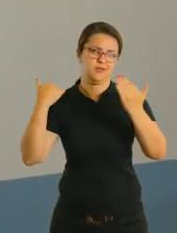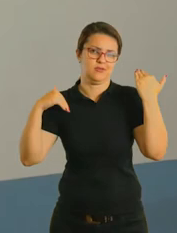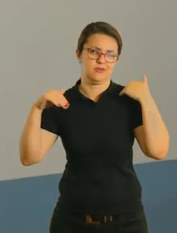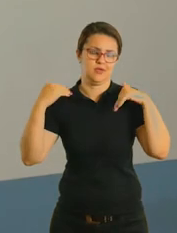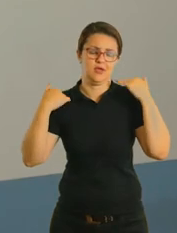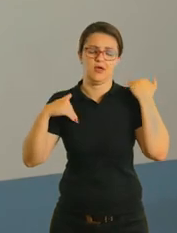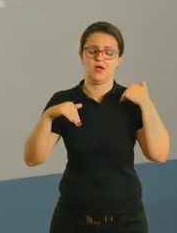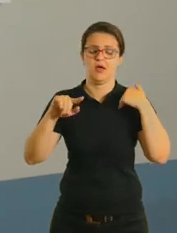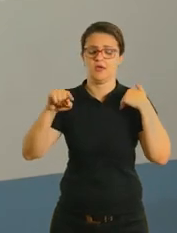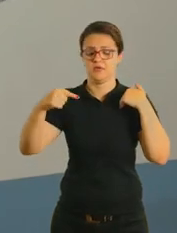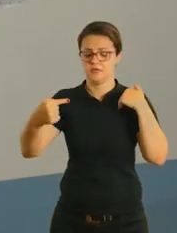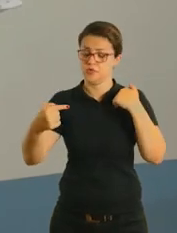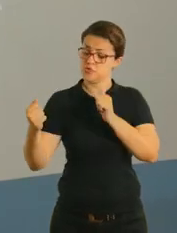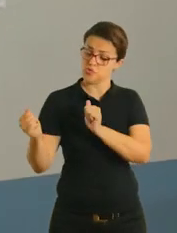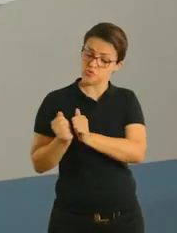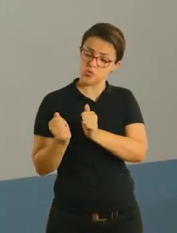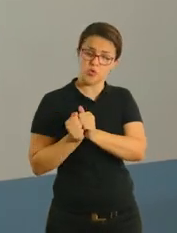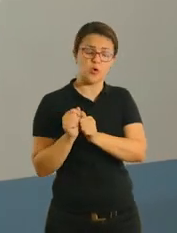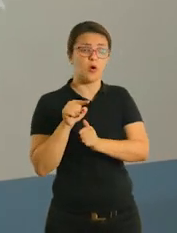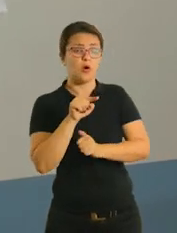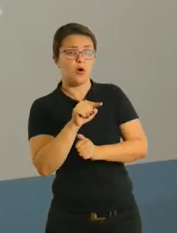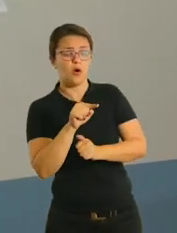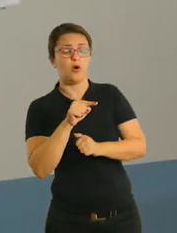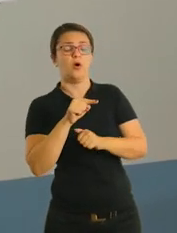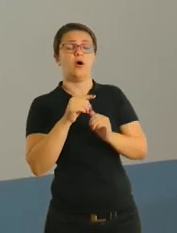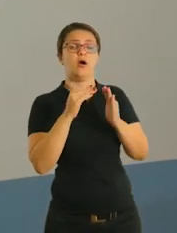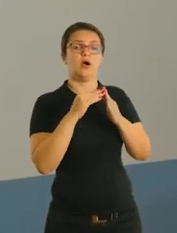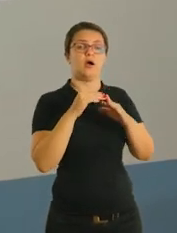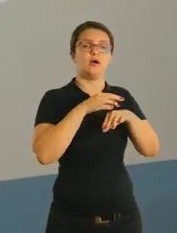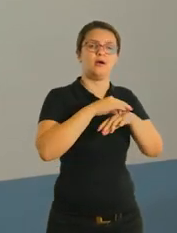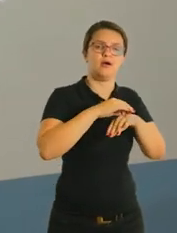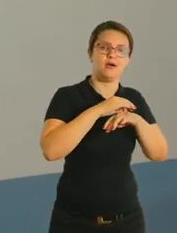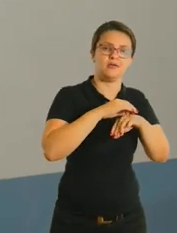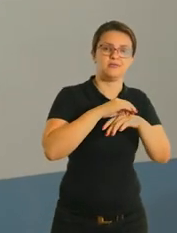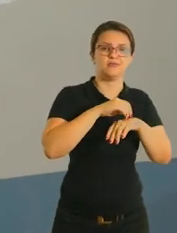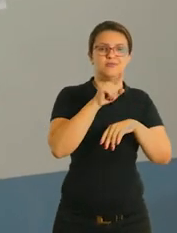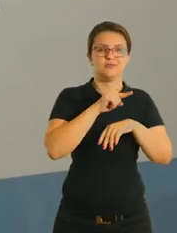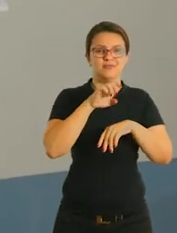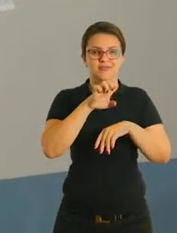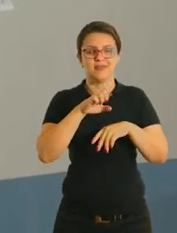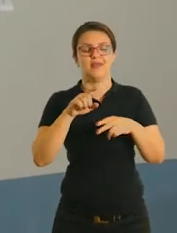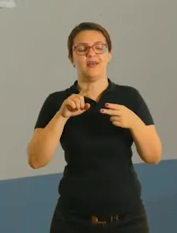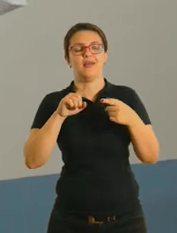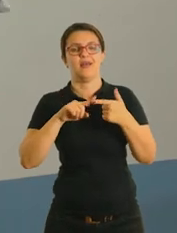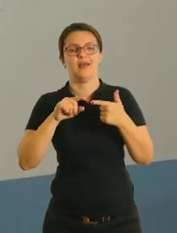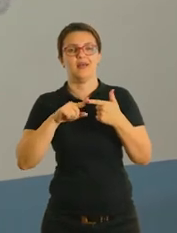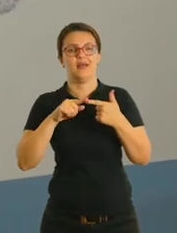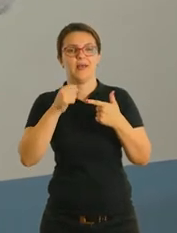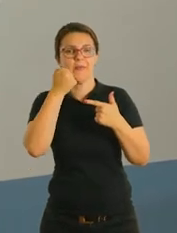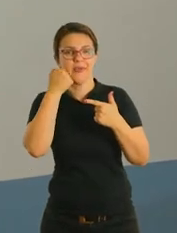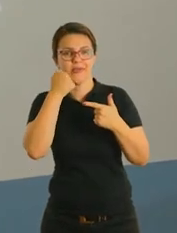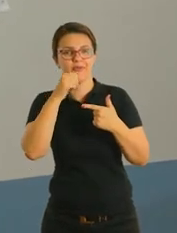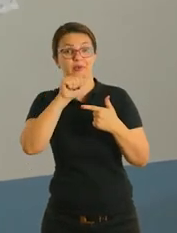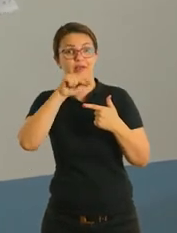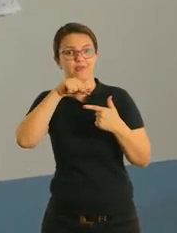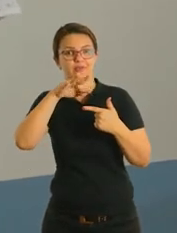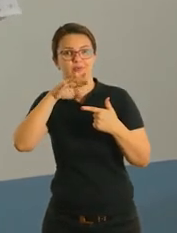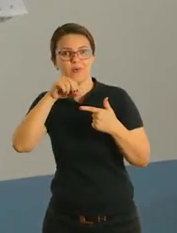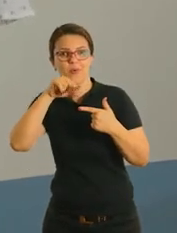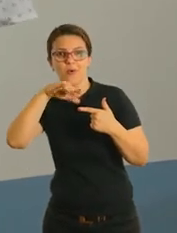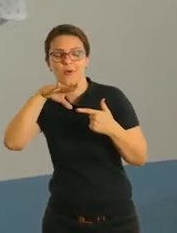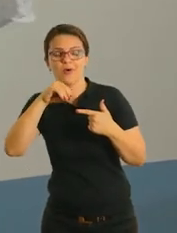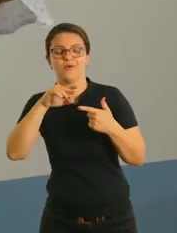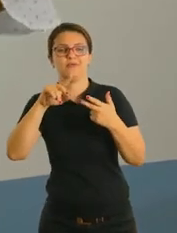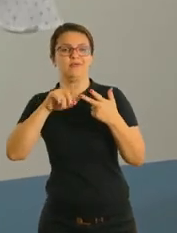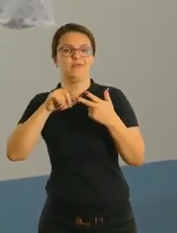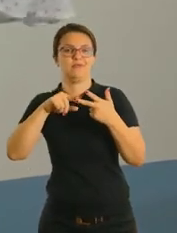bairro. Mostre onde é o açougue do seu Zé, a padaria do seu Antônio, a quitanda da dona Ana. Isso tudo faz parte do conhecimento do